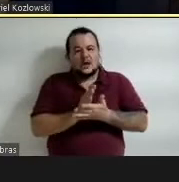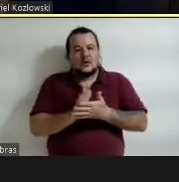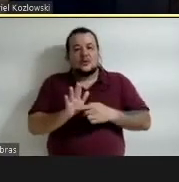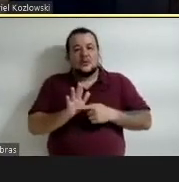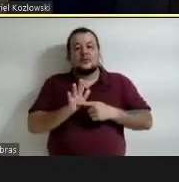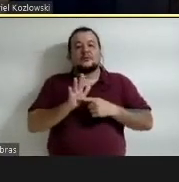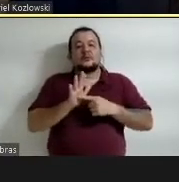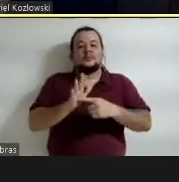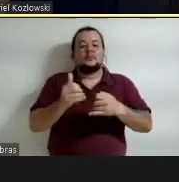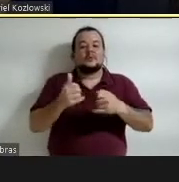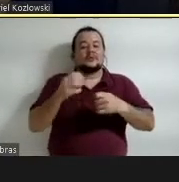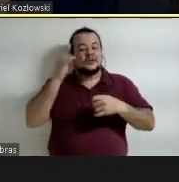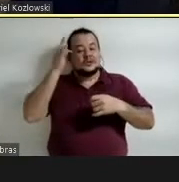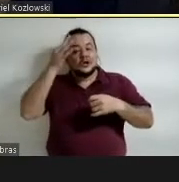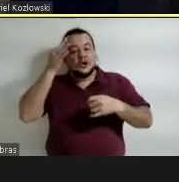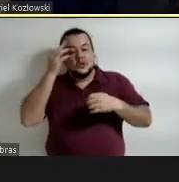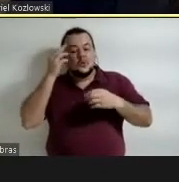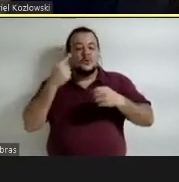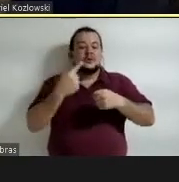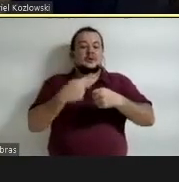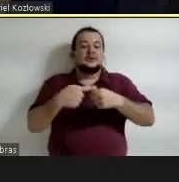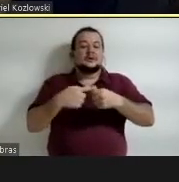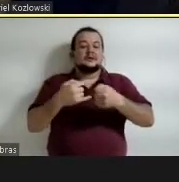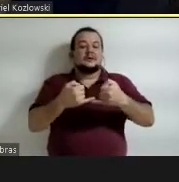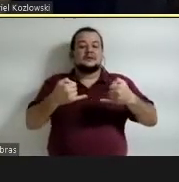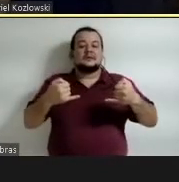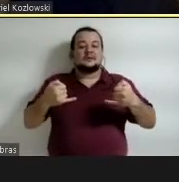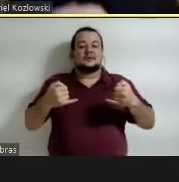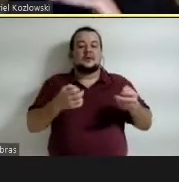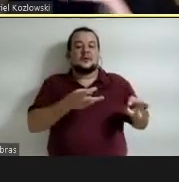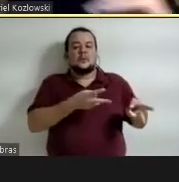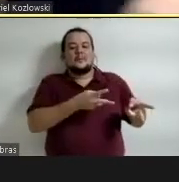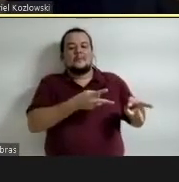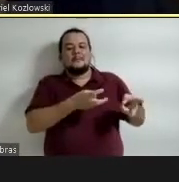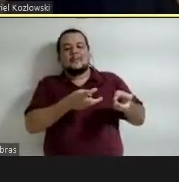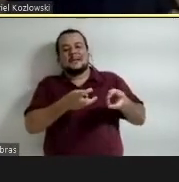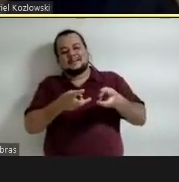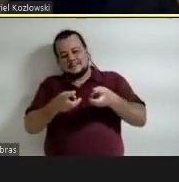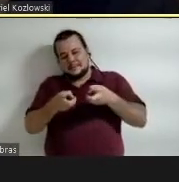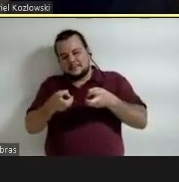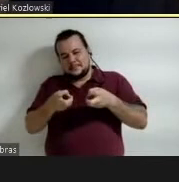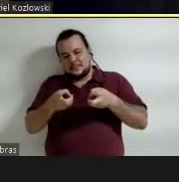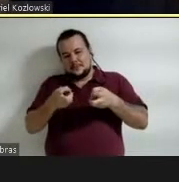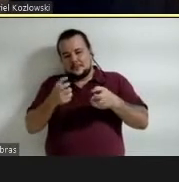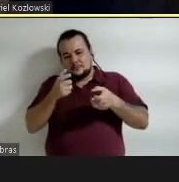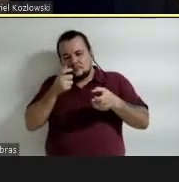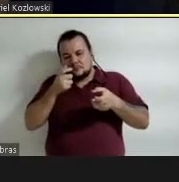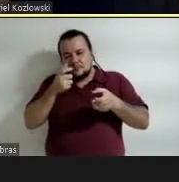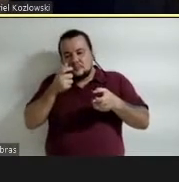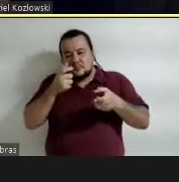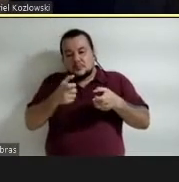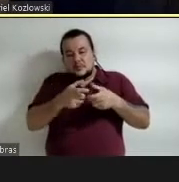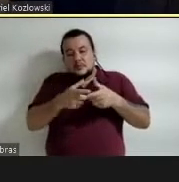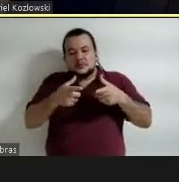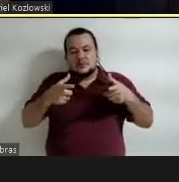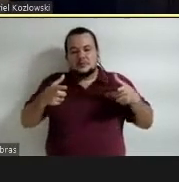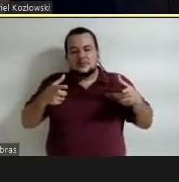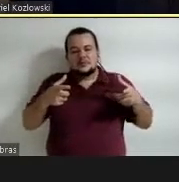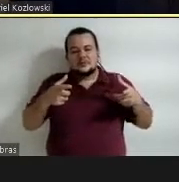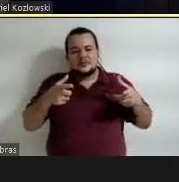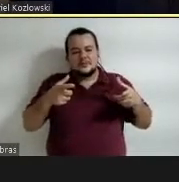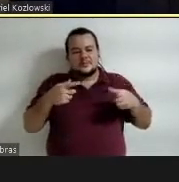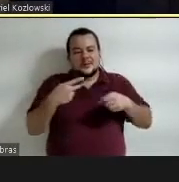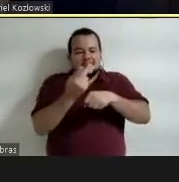linear, onde, percebendo a tendência da urbanização de crescer ao longo de corredores de transporte, ele desenha um sistema